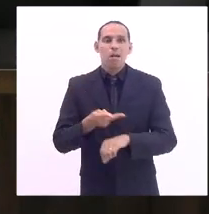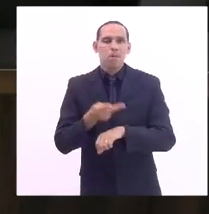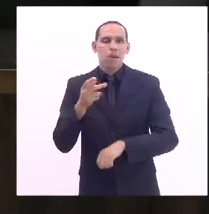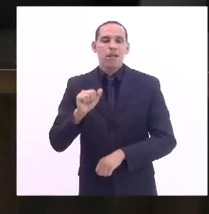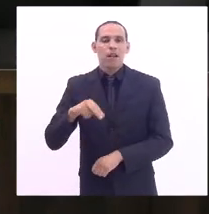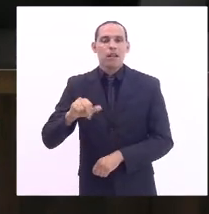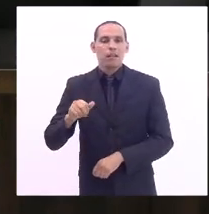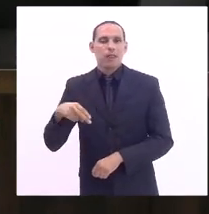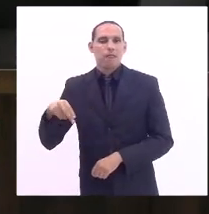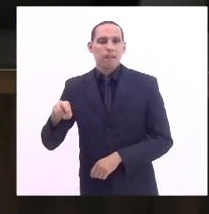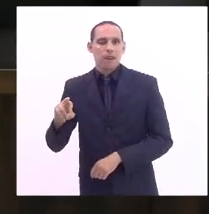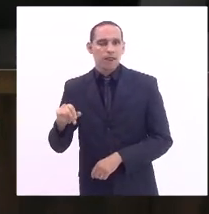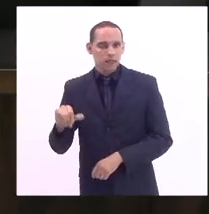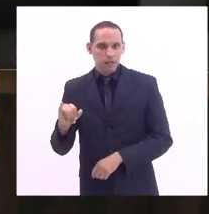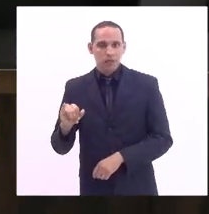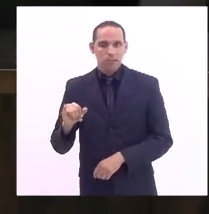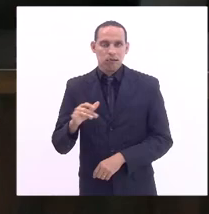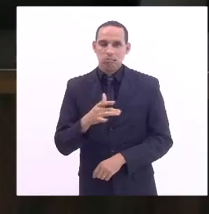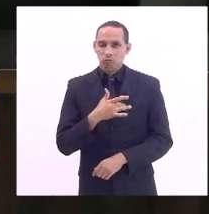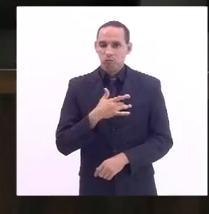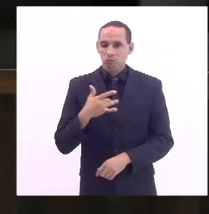de Saúde.